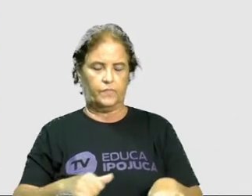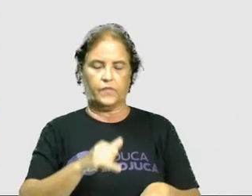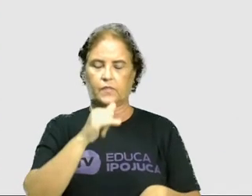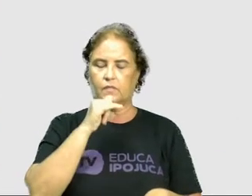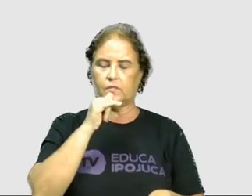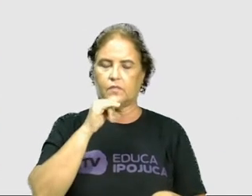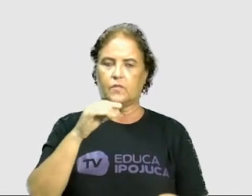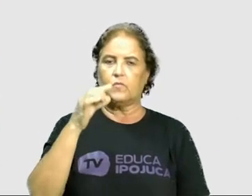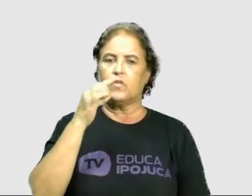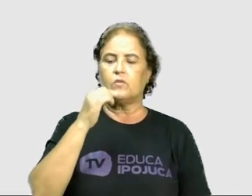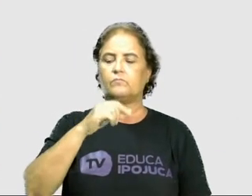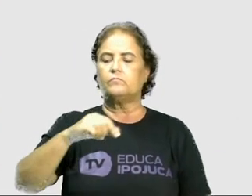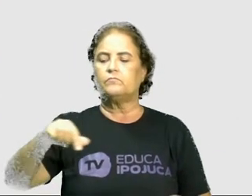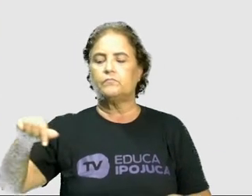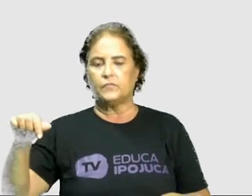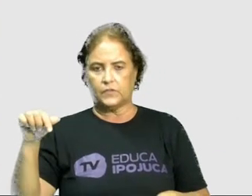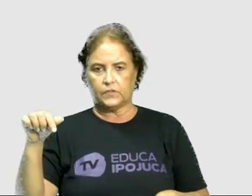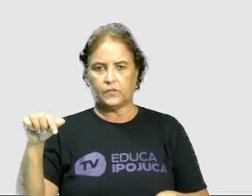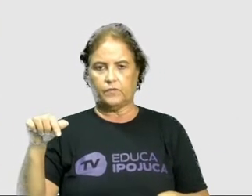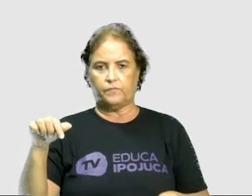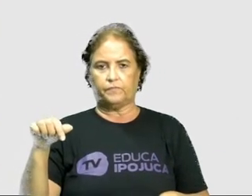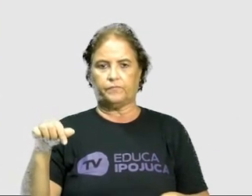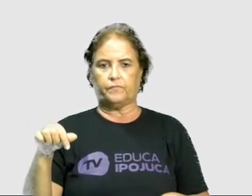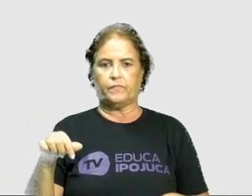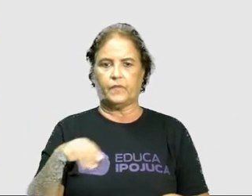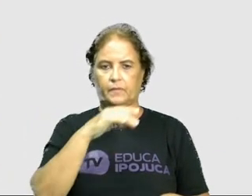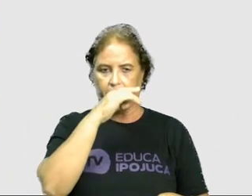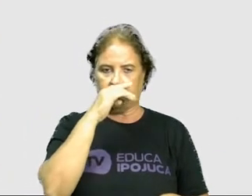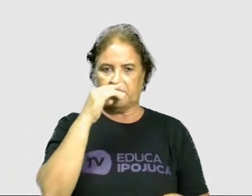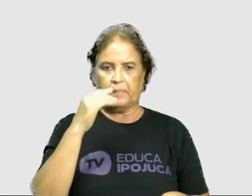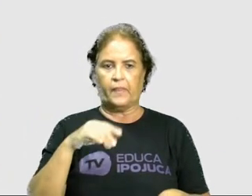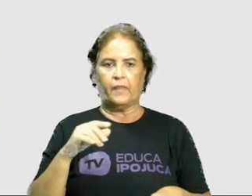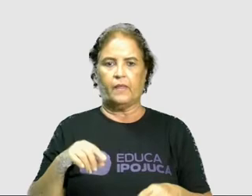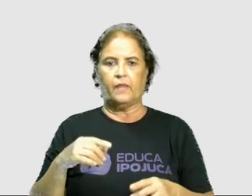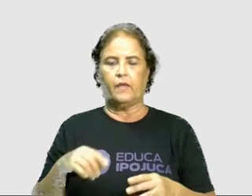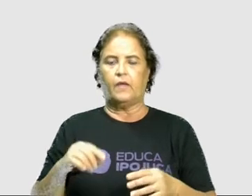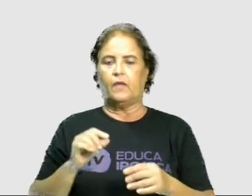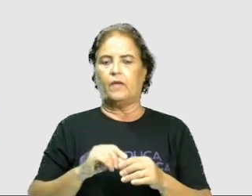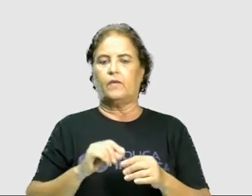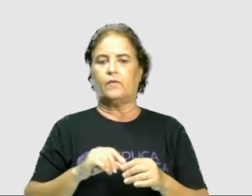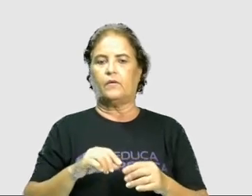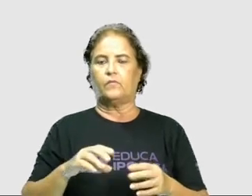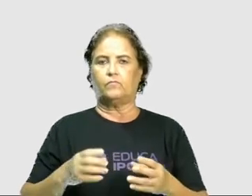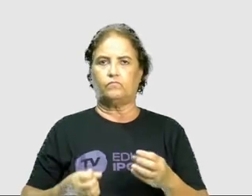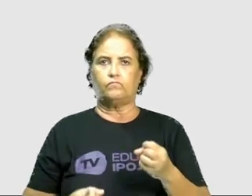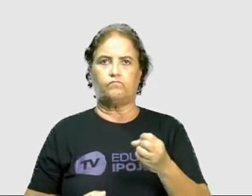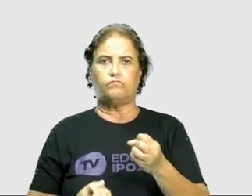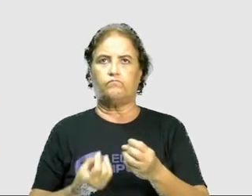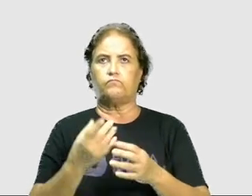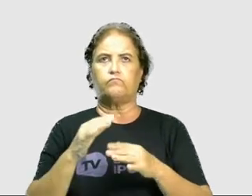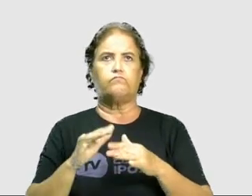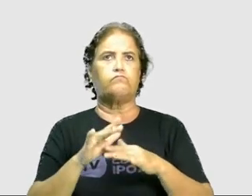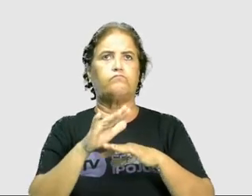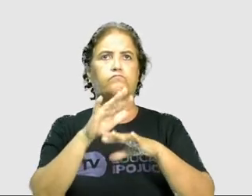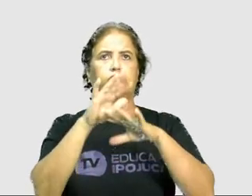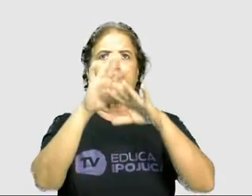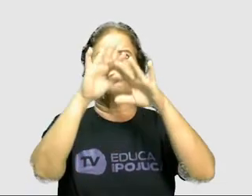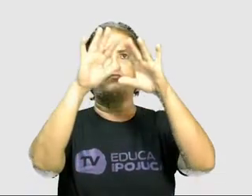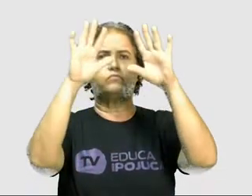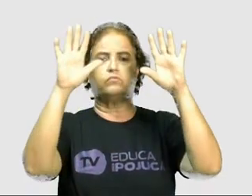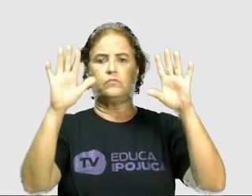cozinha. O nosso sal de cozinha ele é obtido através da evaporação. Como assim,